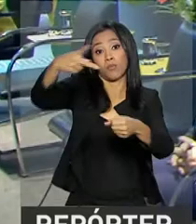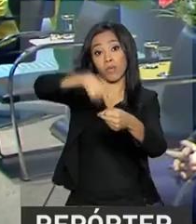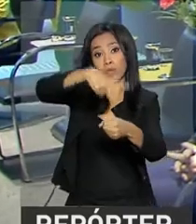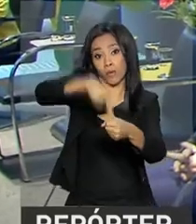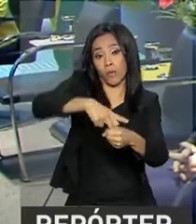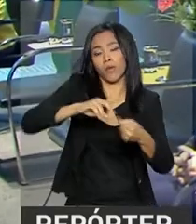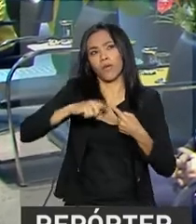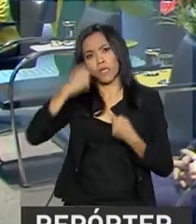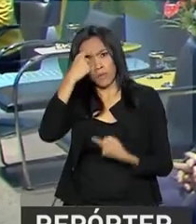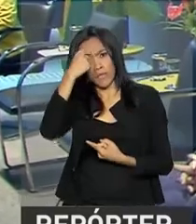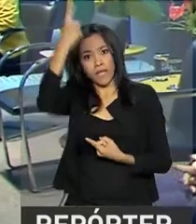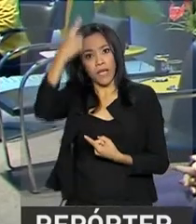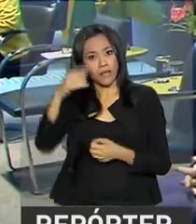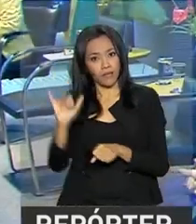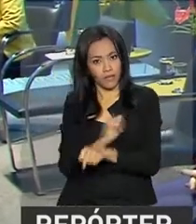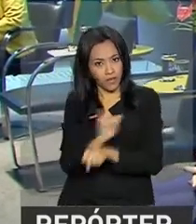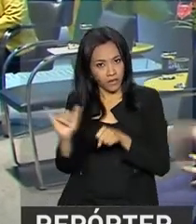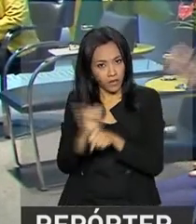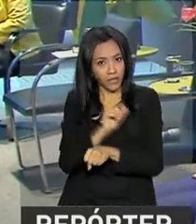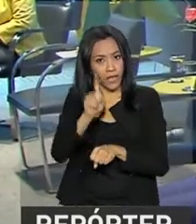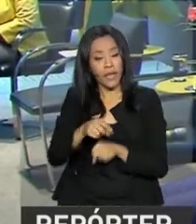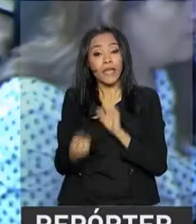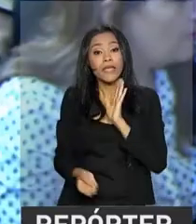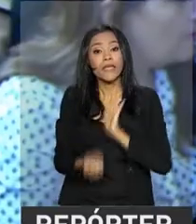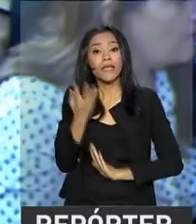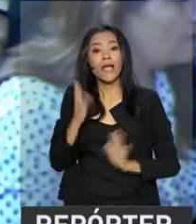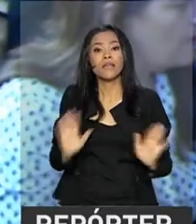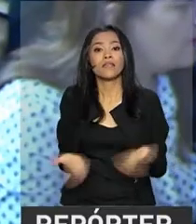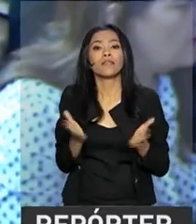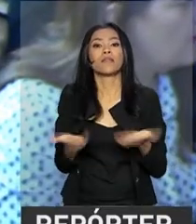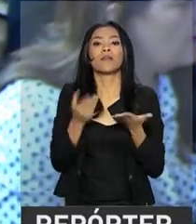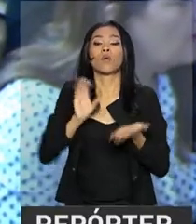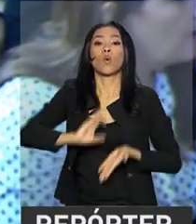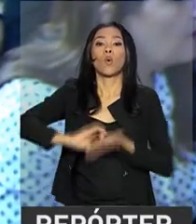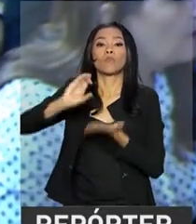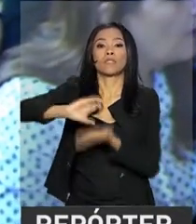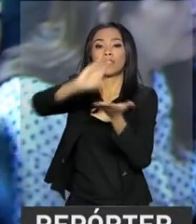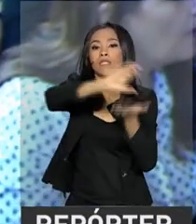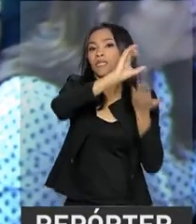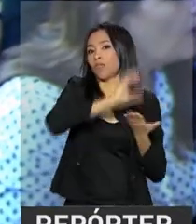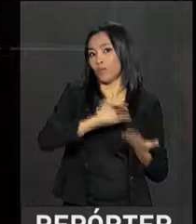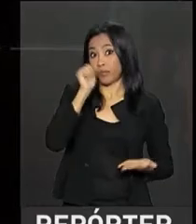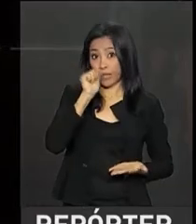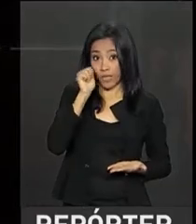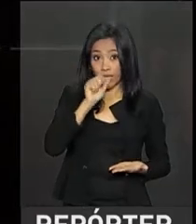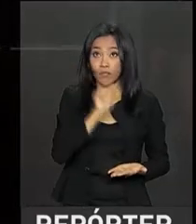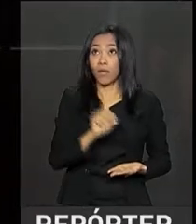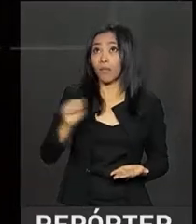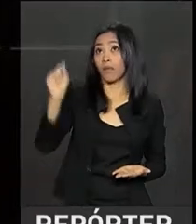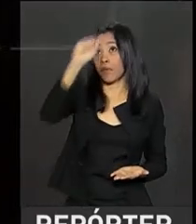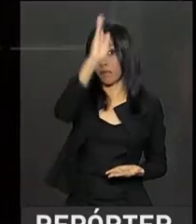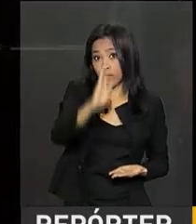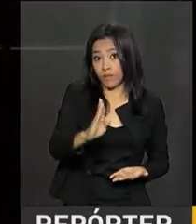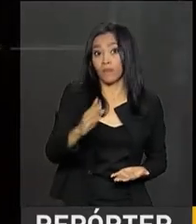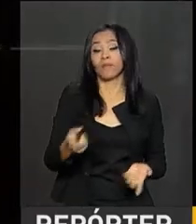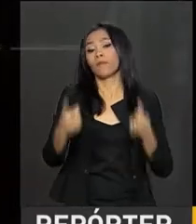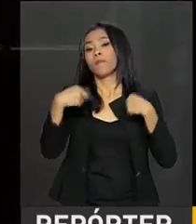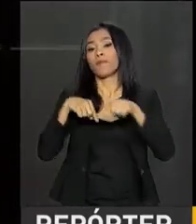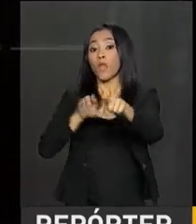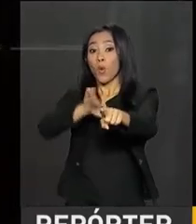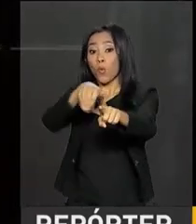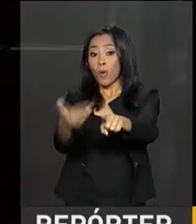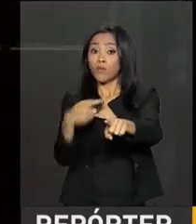uma das idéias do fundo é incentivar a criação de conselhos municipais de mulheres a partir do momento que nós tivemos esse sistema